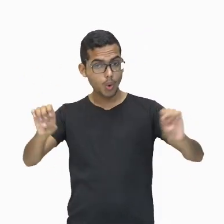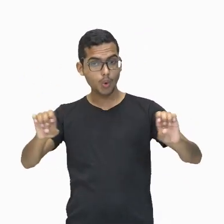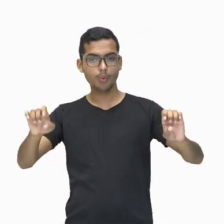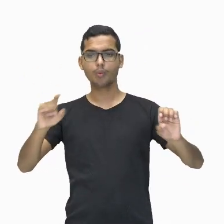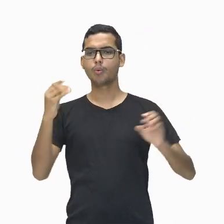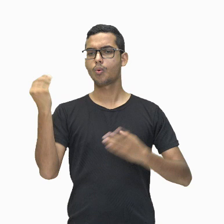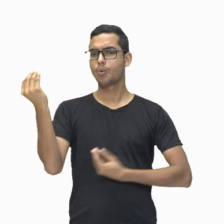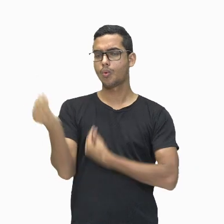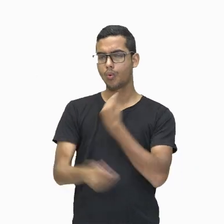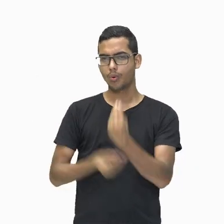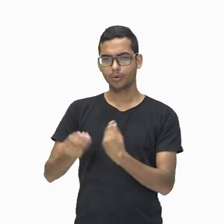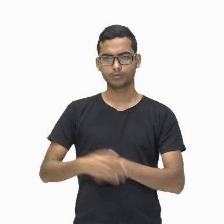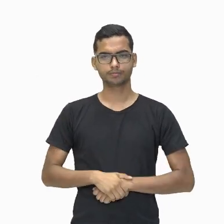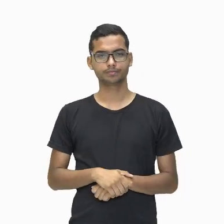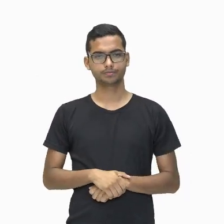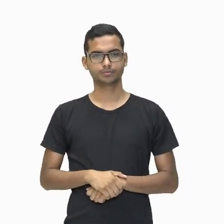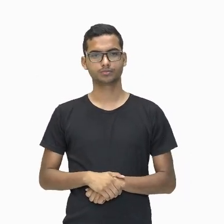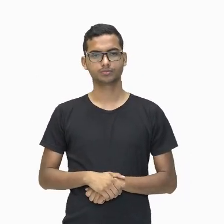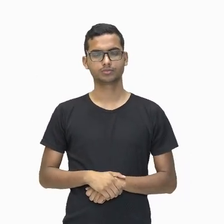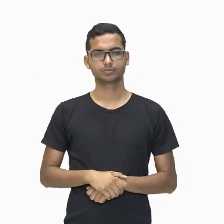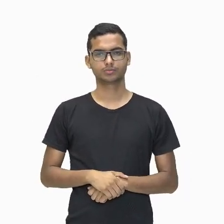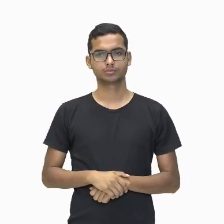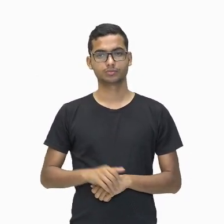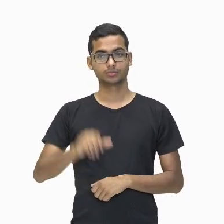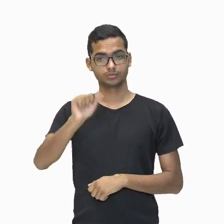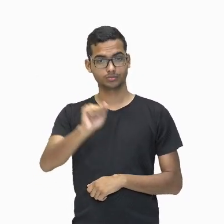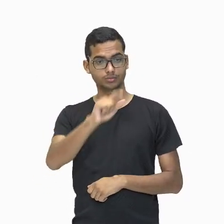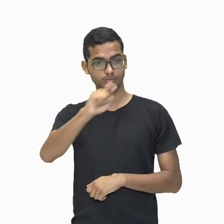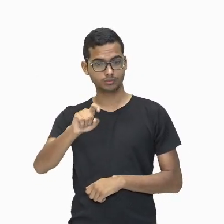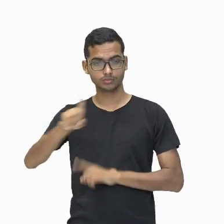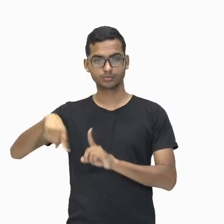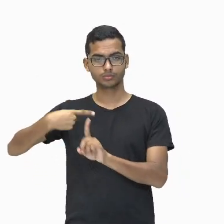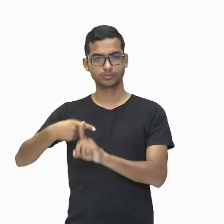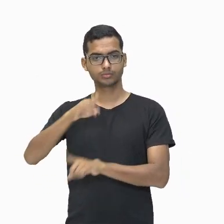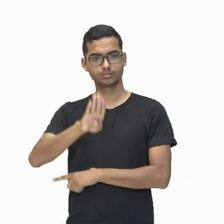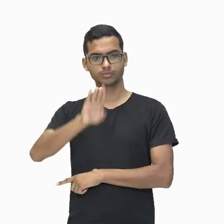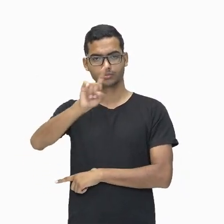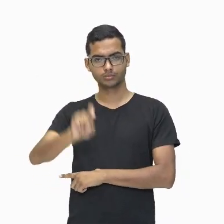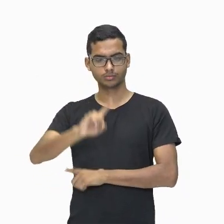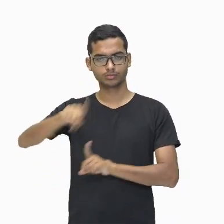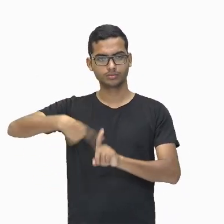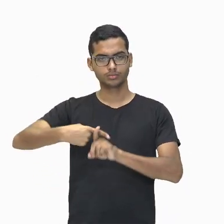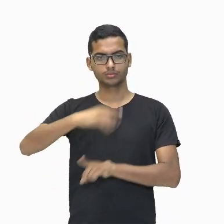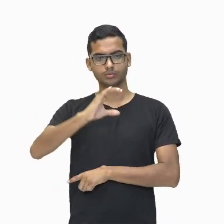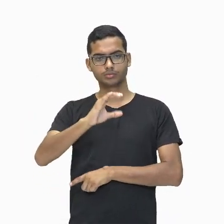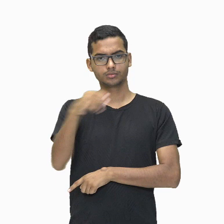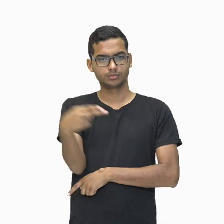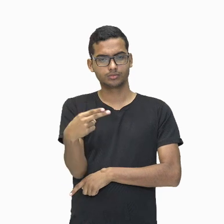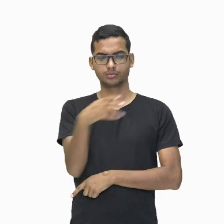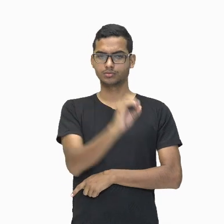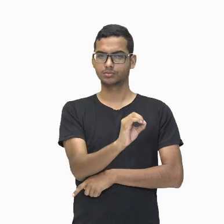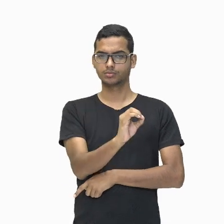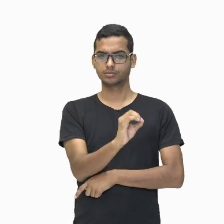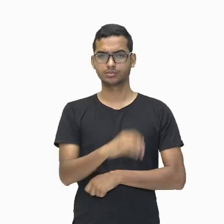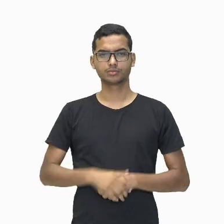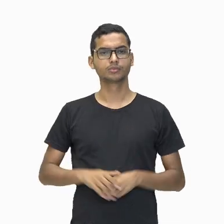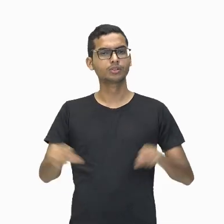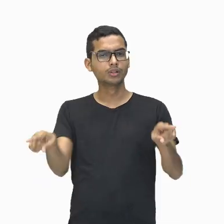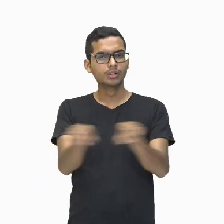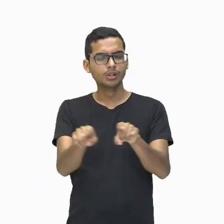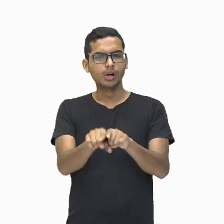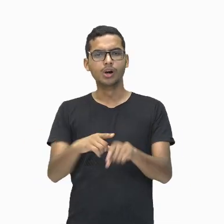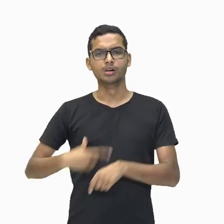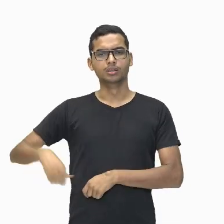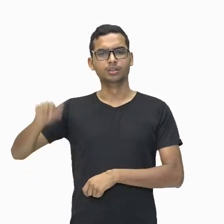forma ax mais bx mais c igual a zero, no qual a, b e